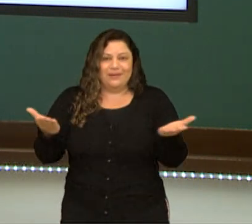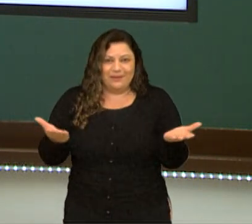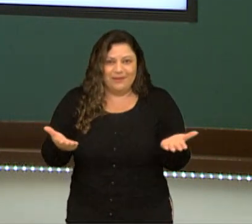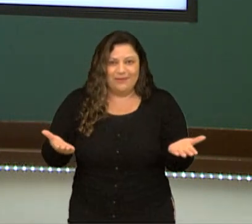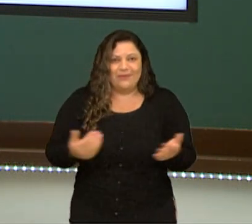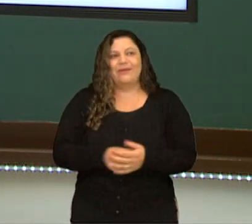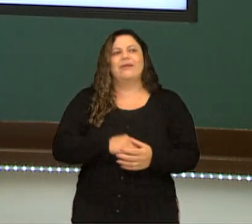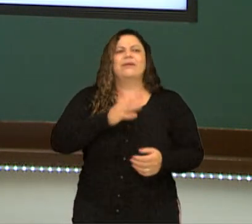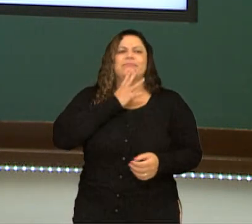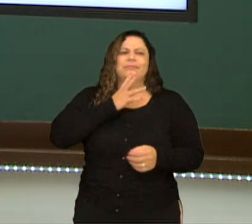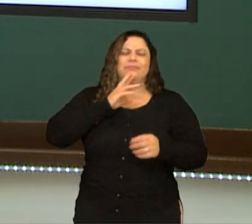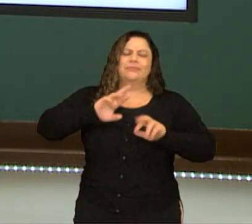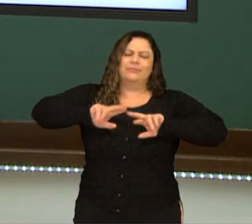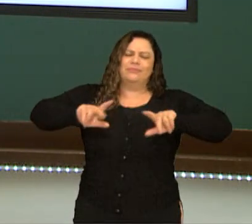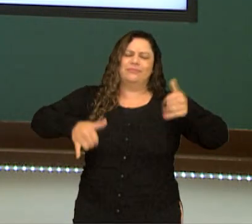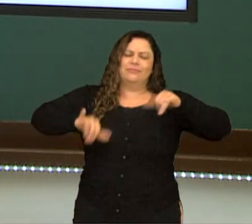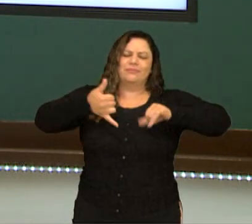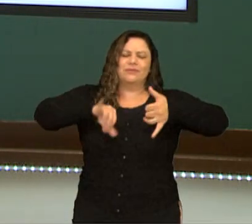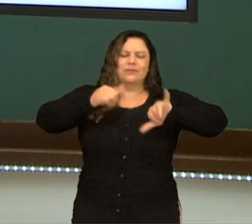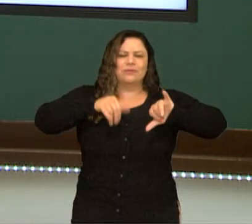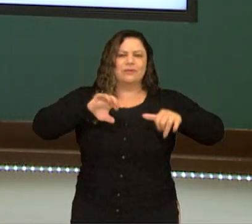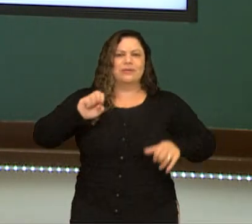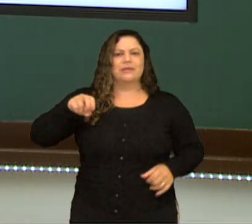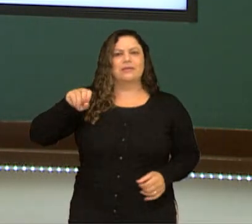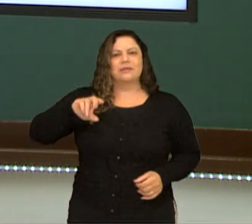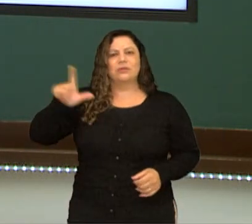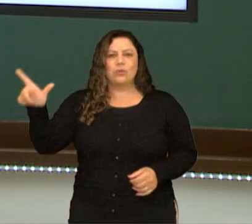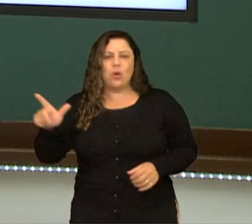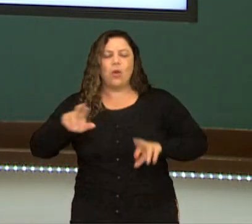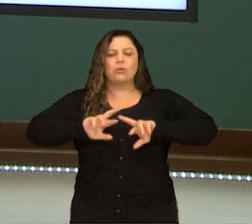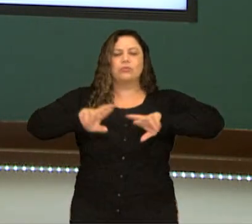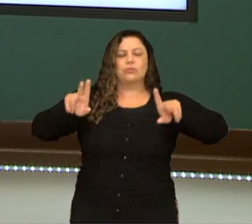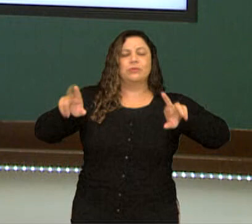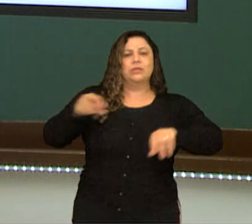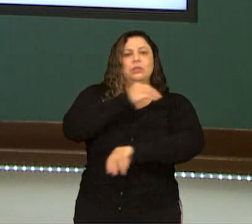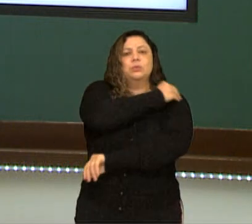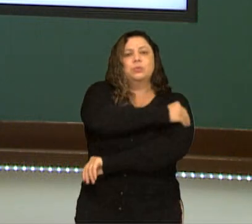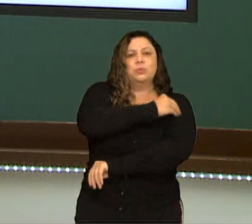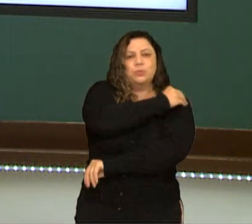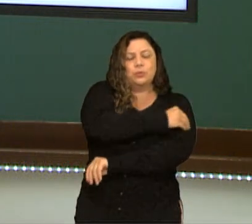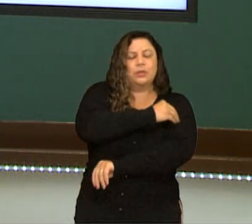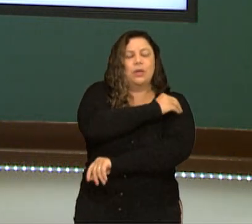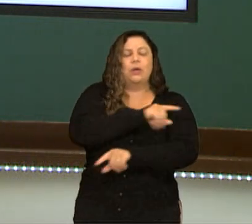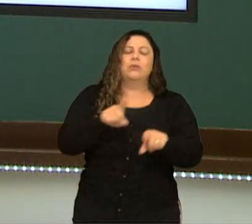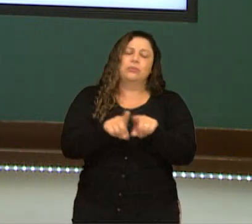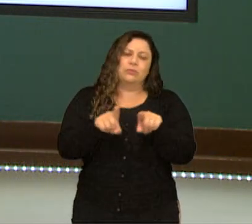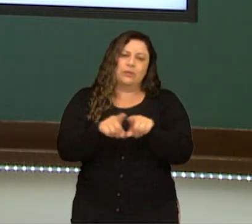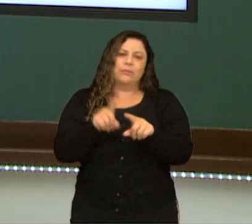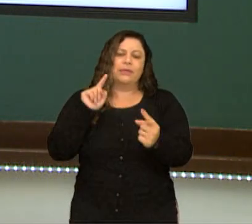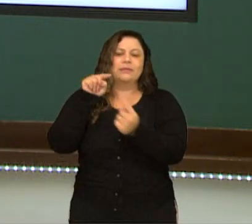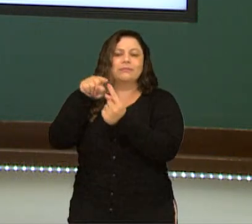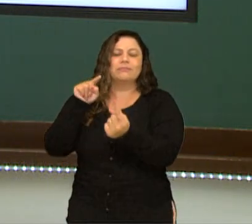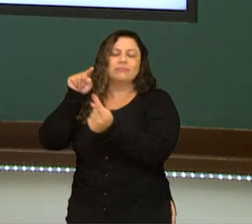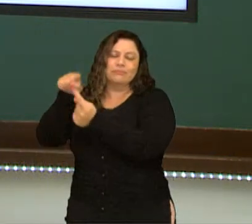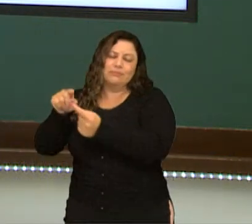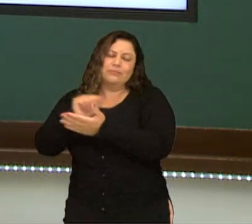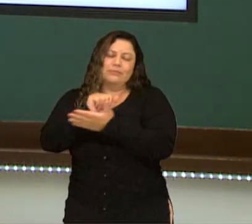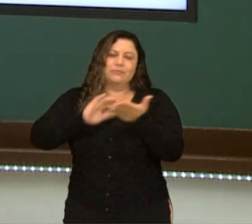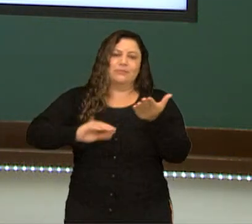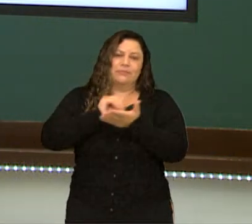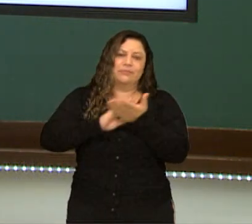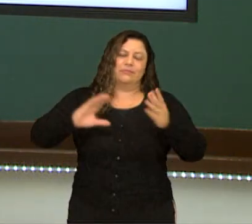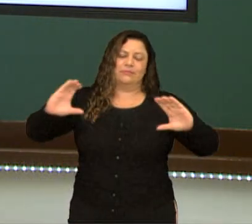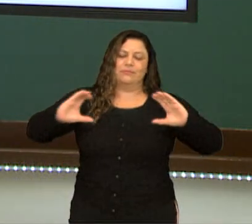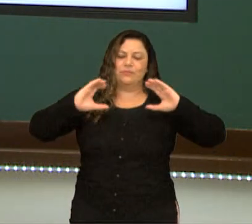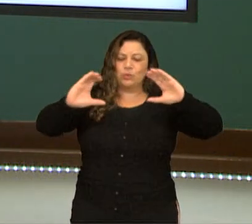função química enol, diferenciamos um álcool insaturado e um enol, identificamos algumas aplicações desses